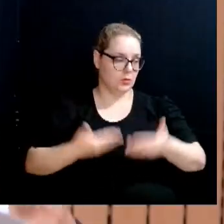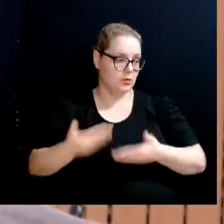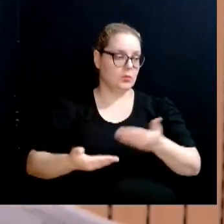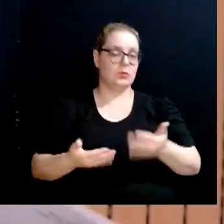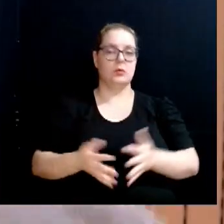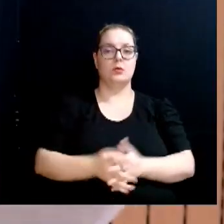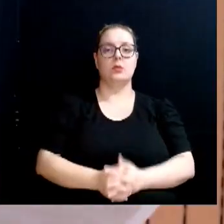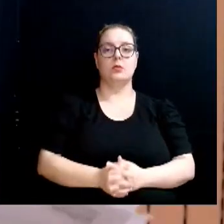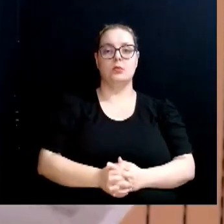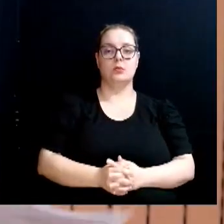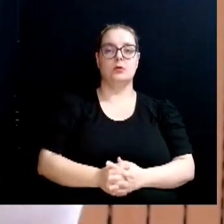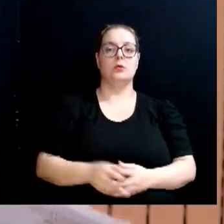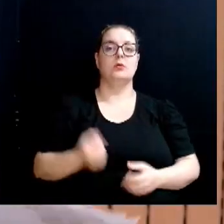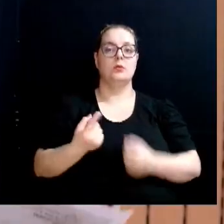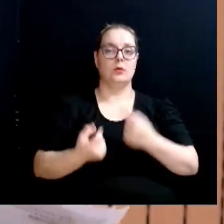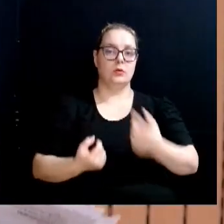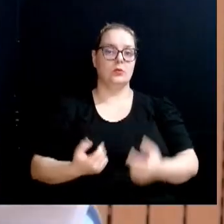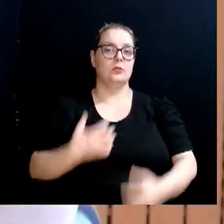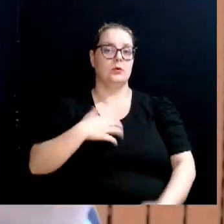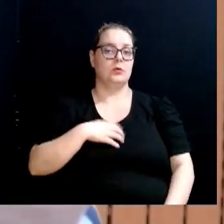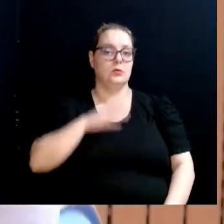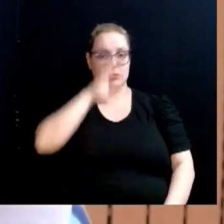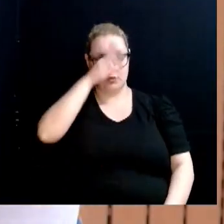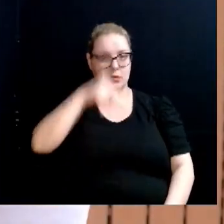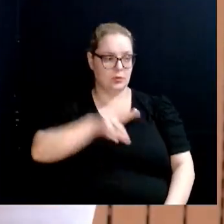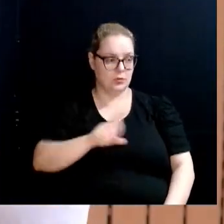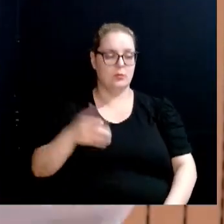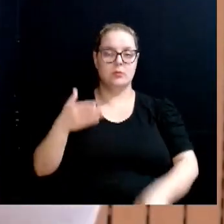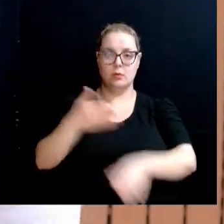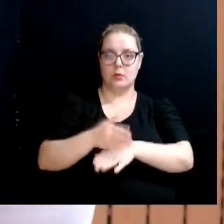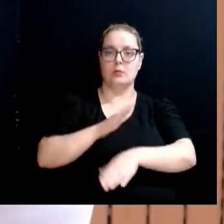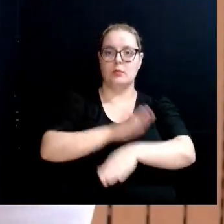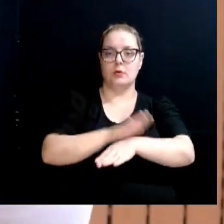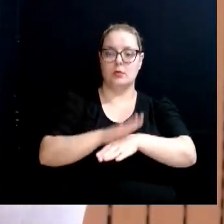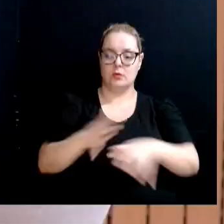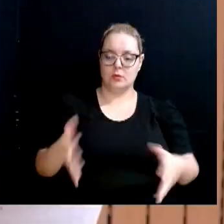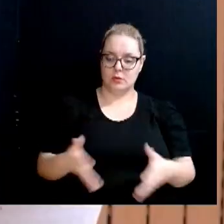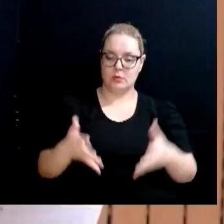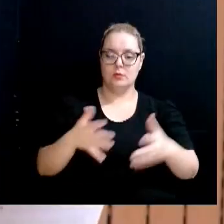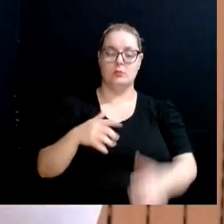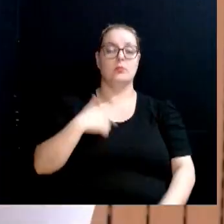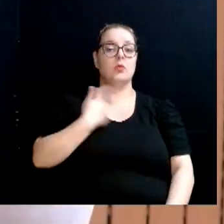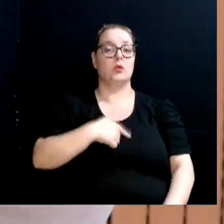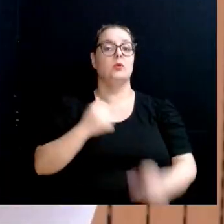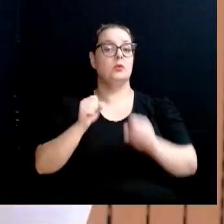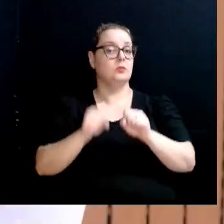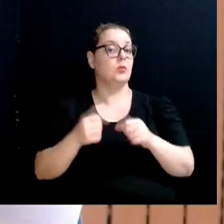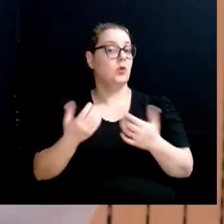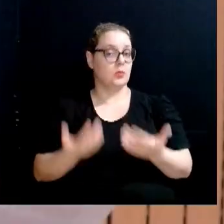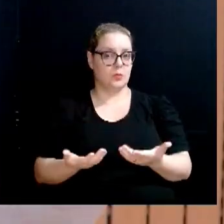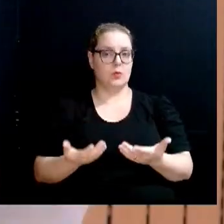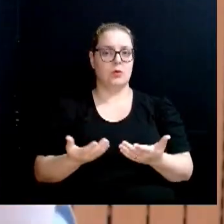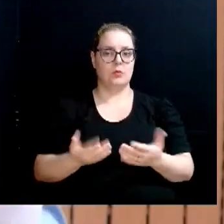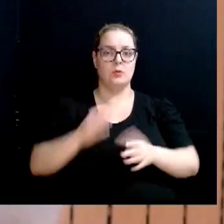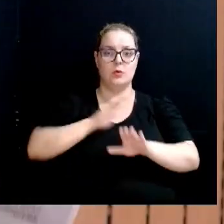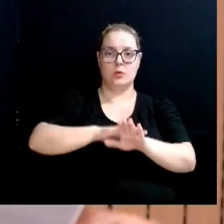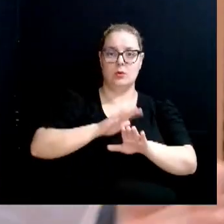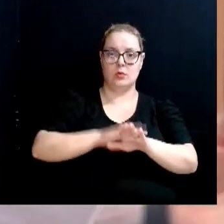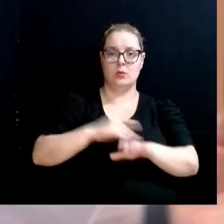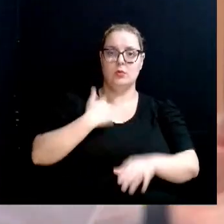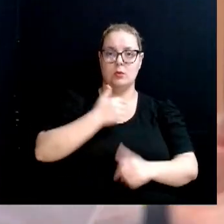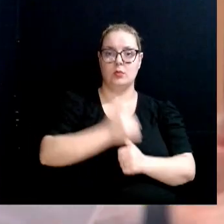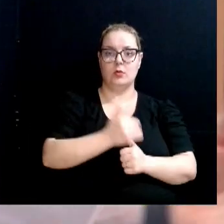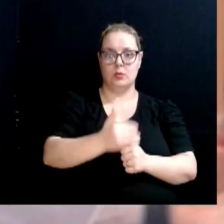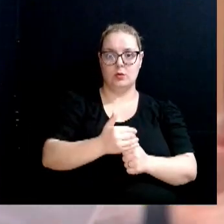forma direta ou indireta, participam e nos ajudam, colaborando para que nós possamos exercer nosso mandato na sua